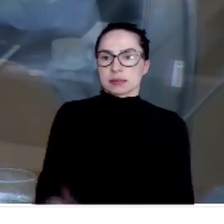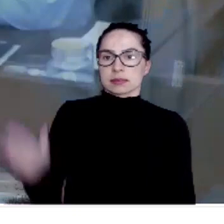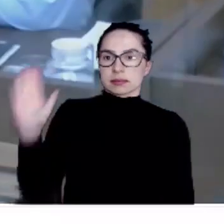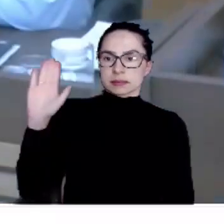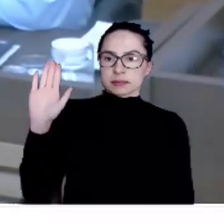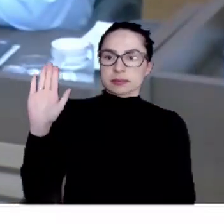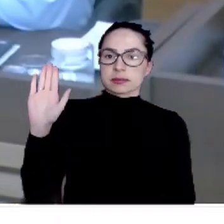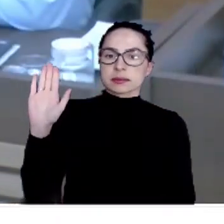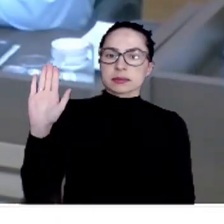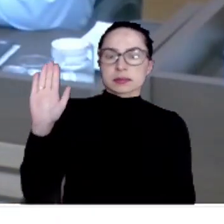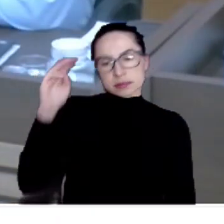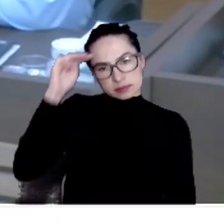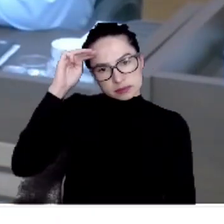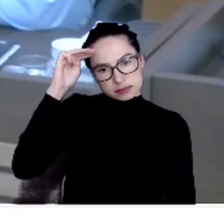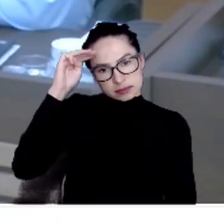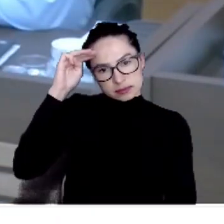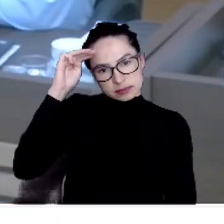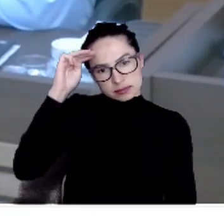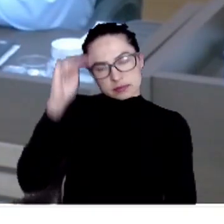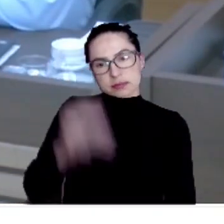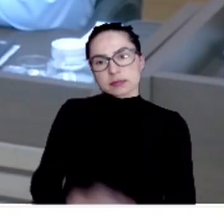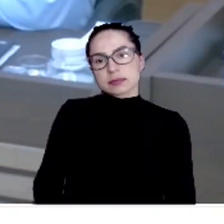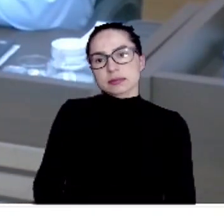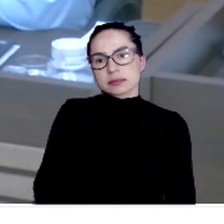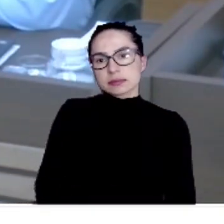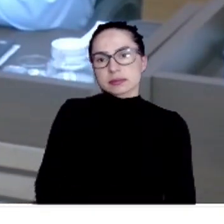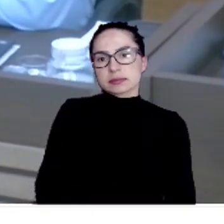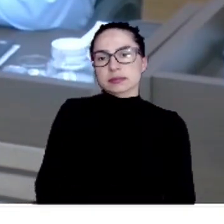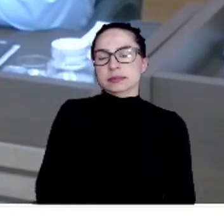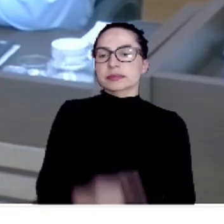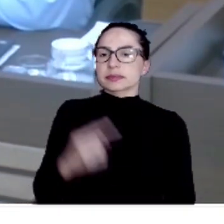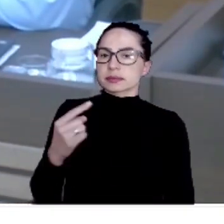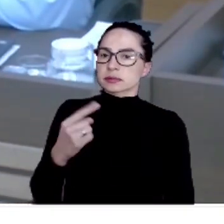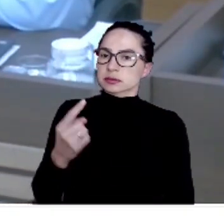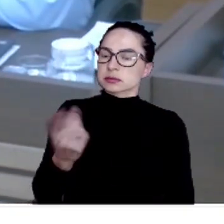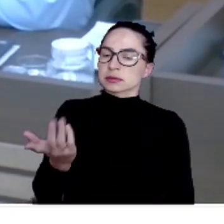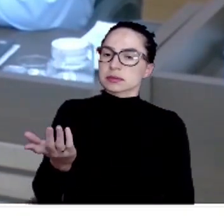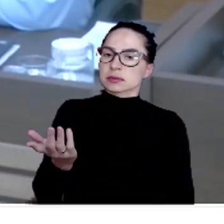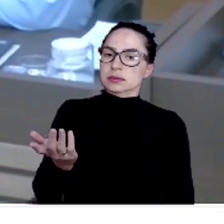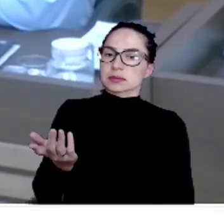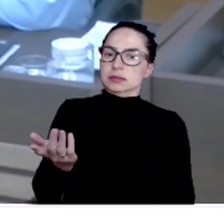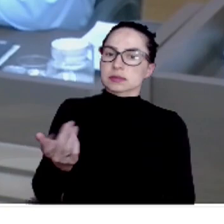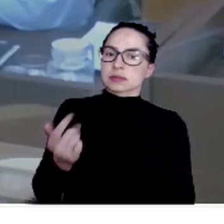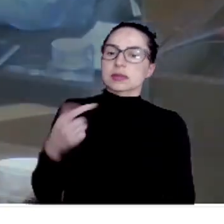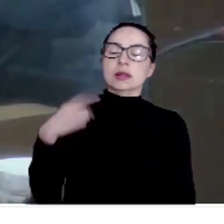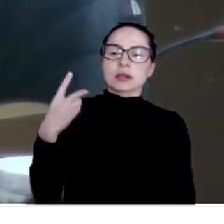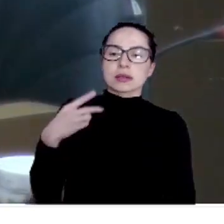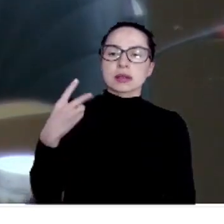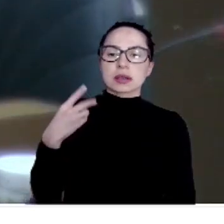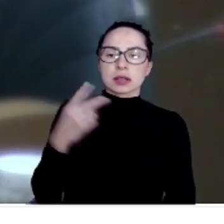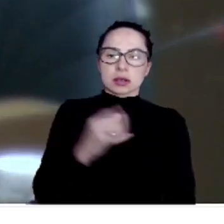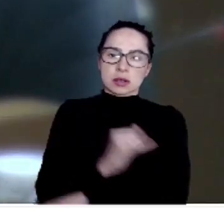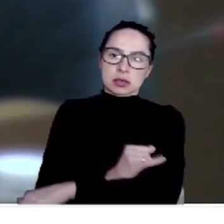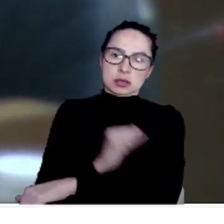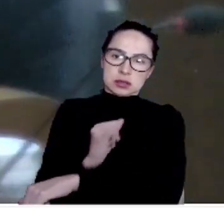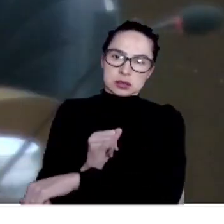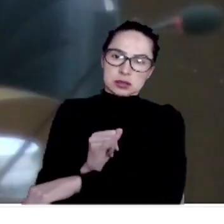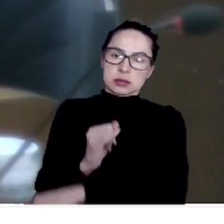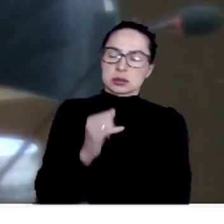vereador Marcelo Tite. Primeiro, agradeço as palavras do vereador Hilton Ferreira, do